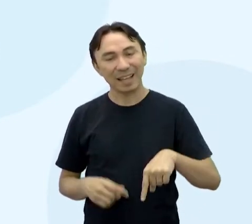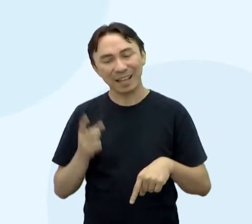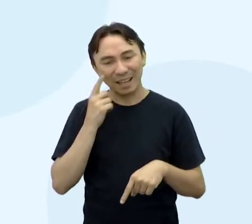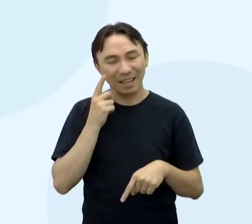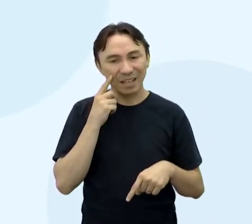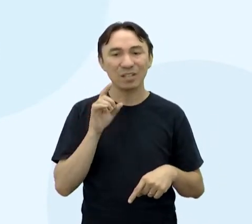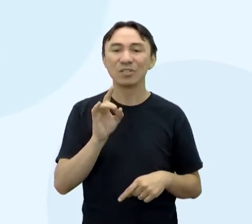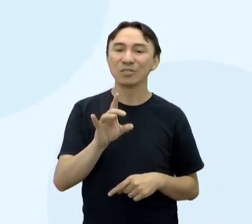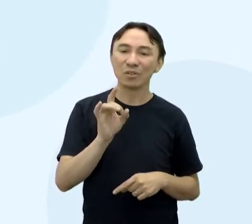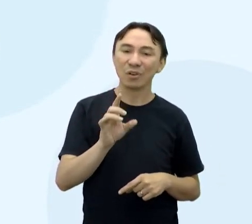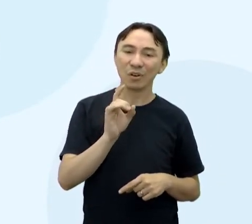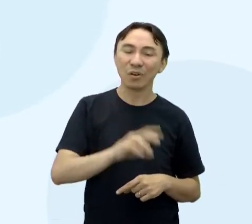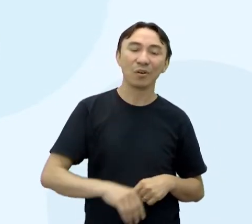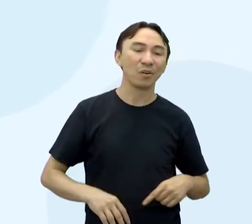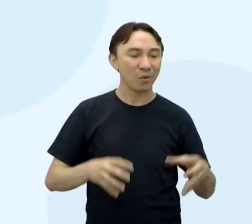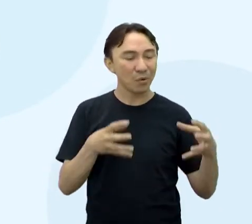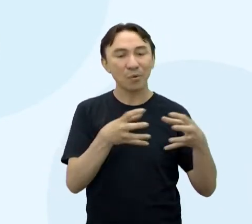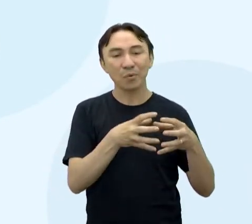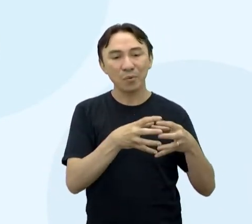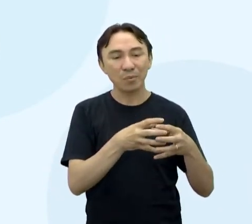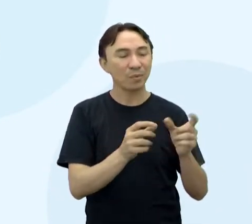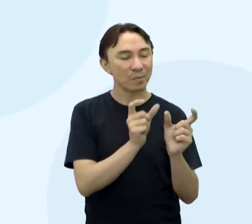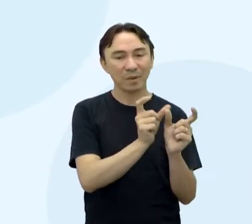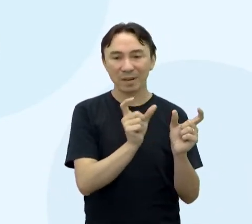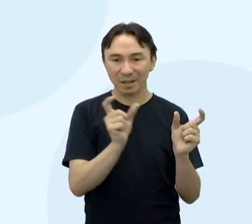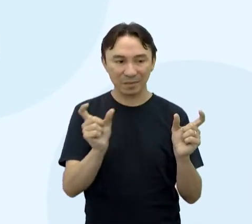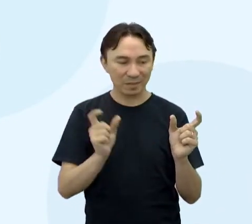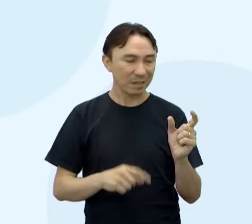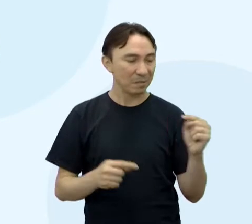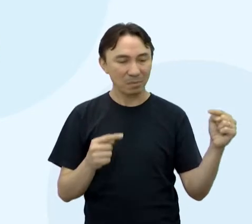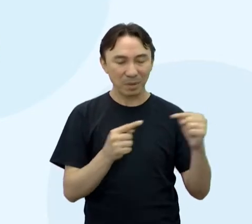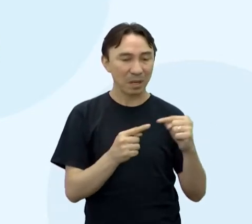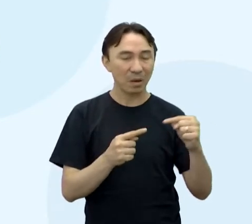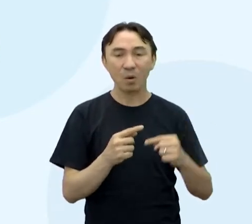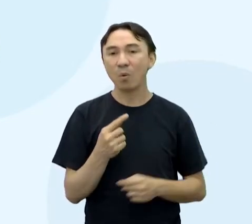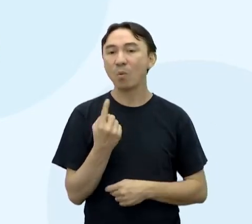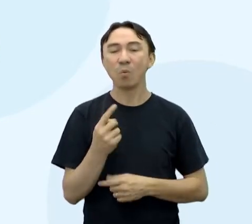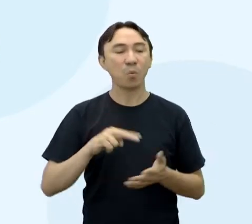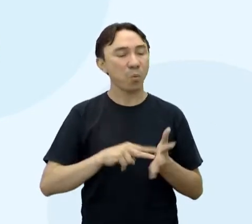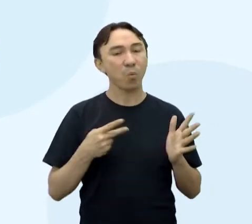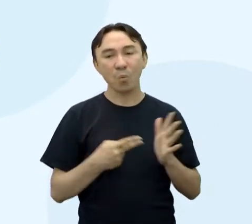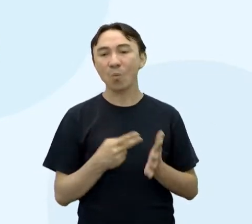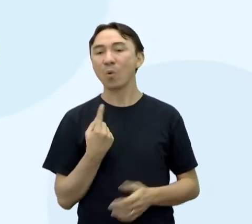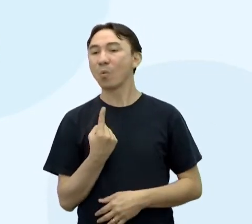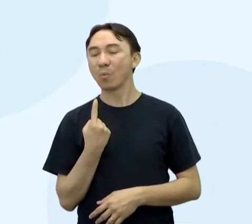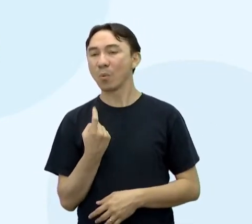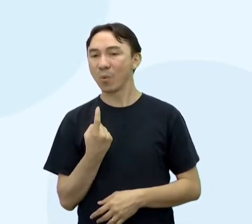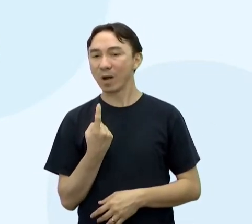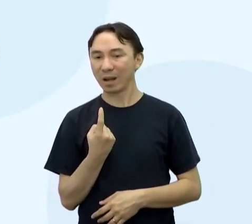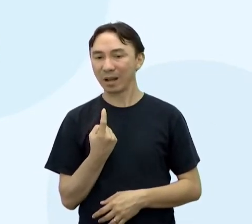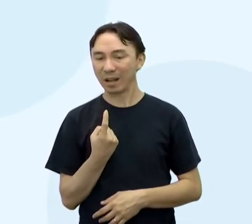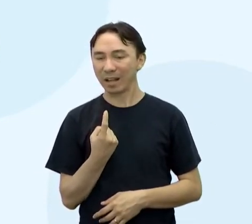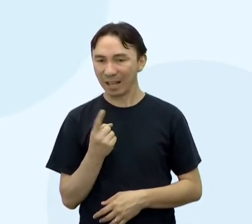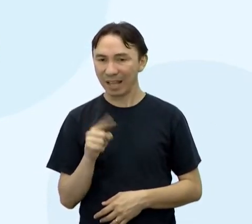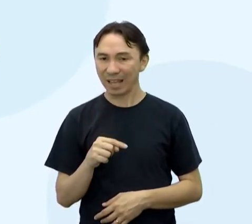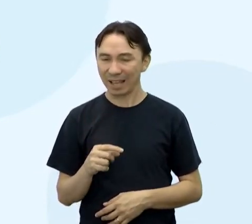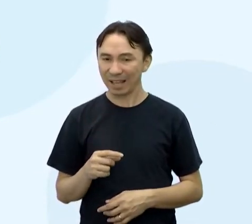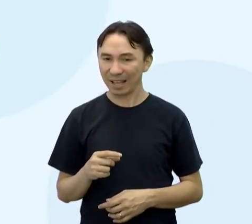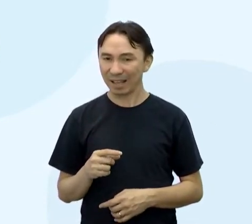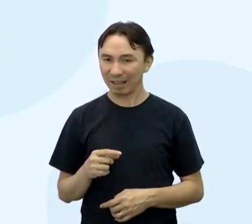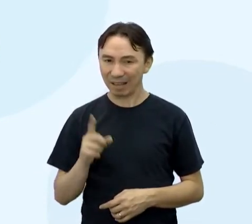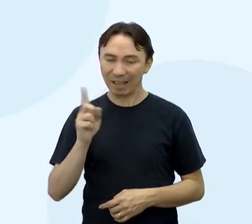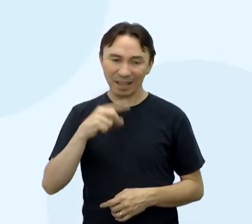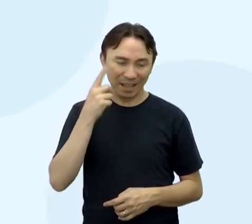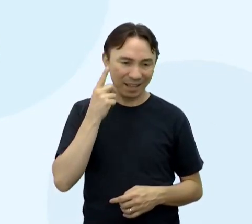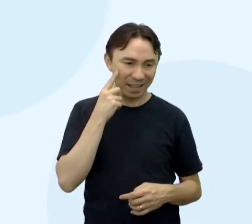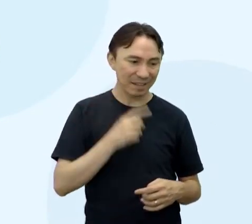semântico. O que é um grupo semântico? Um único sentido. Será que todas vão estar relacionadas a um grupo semântico único, a um